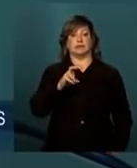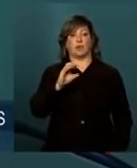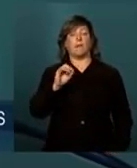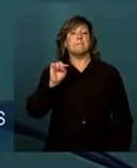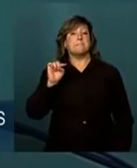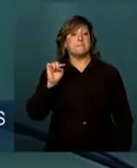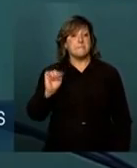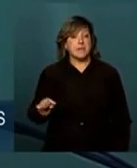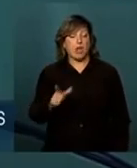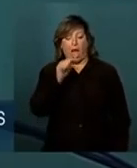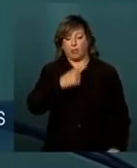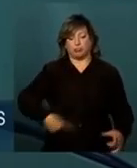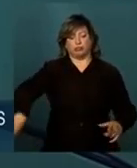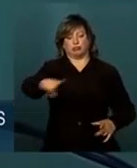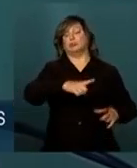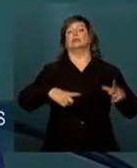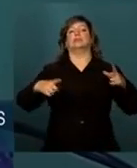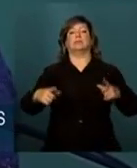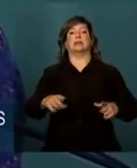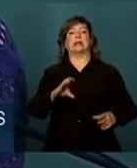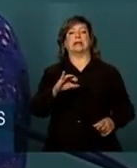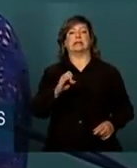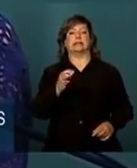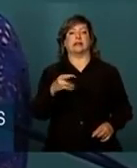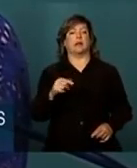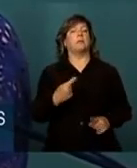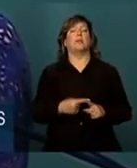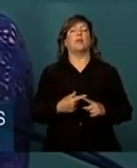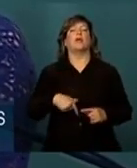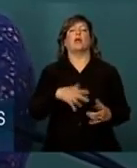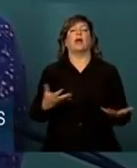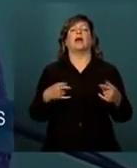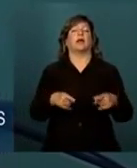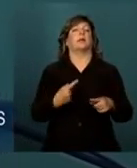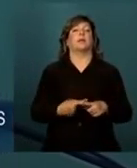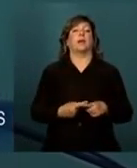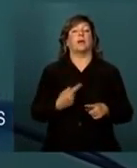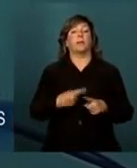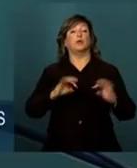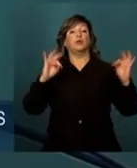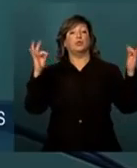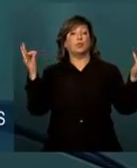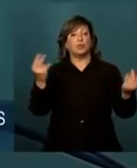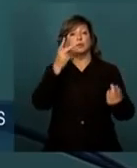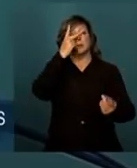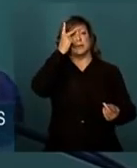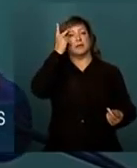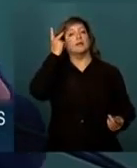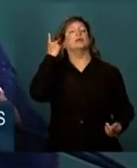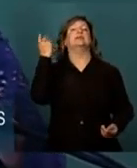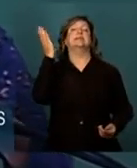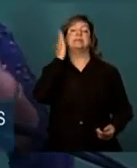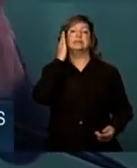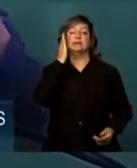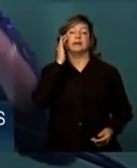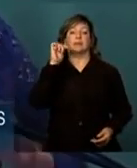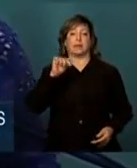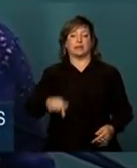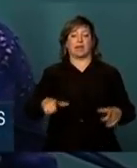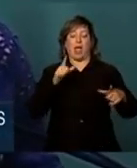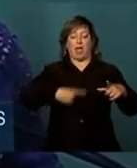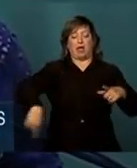mil cisternas. Por que nós queremos isso? Porque todo mundo sabe que cisterna não